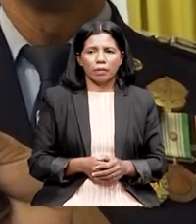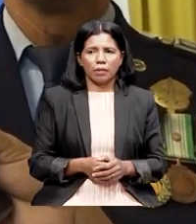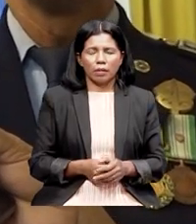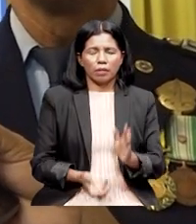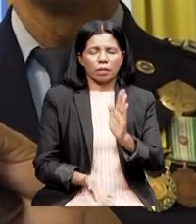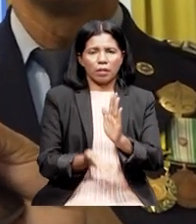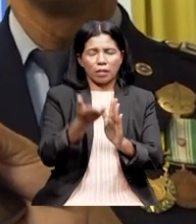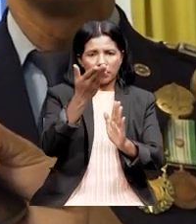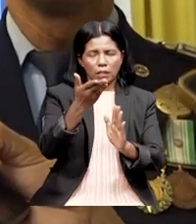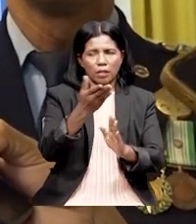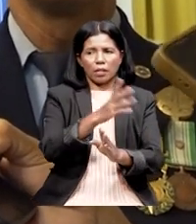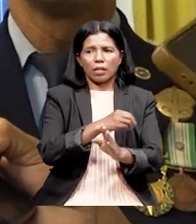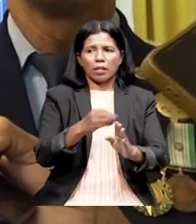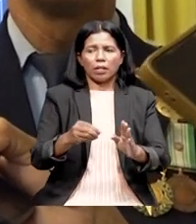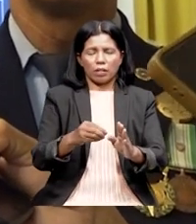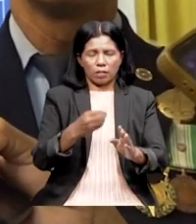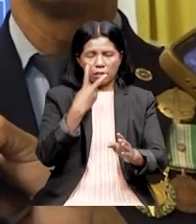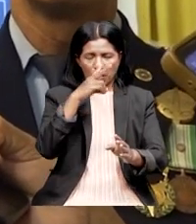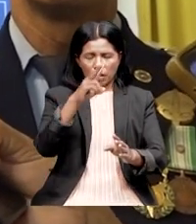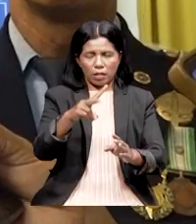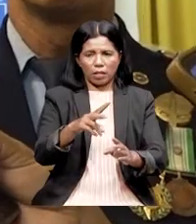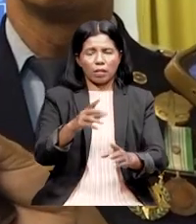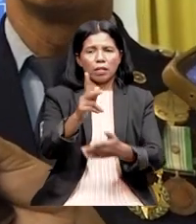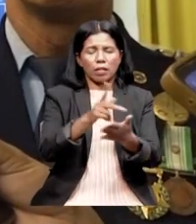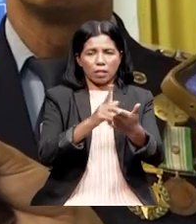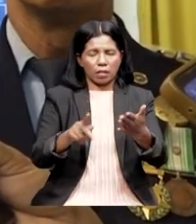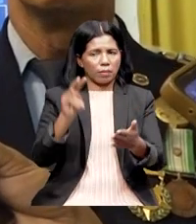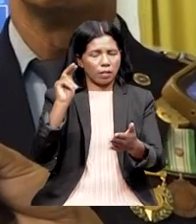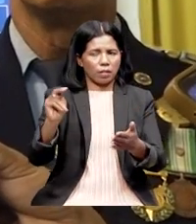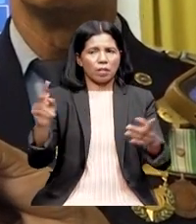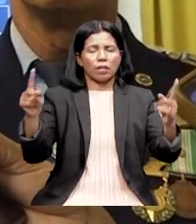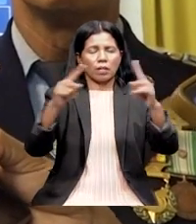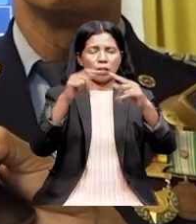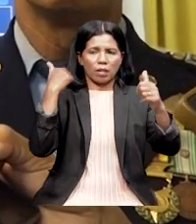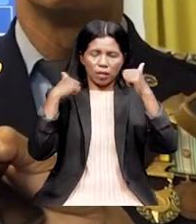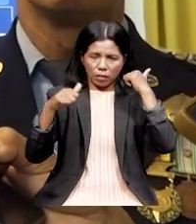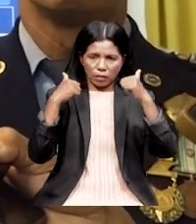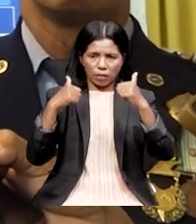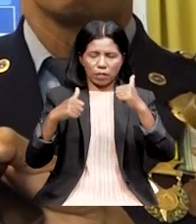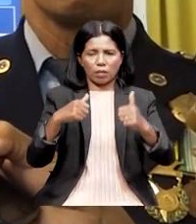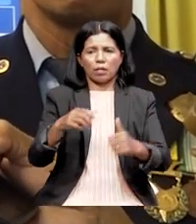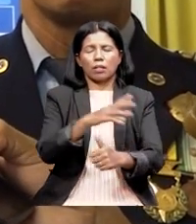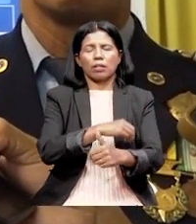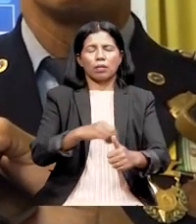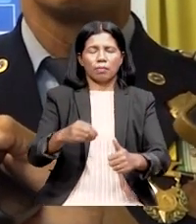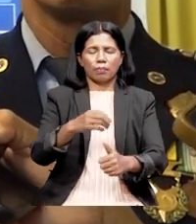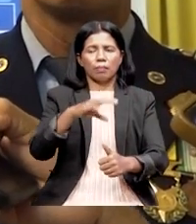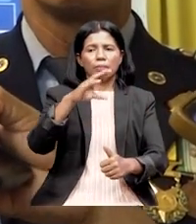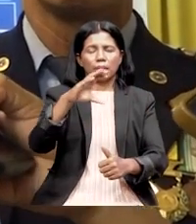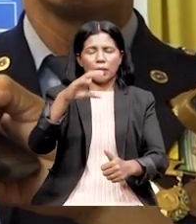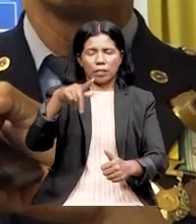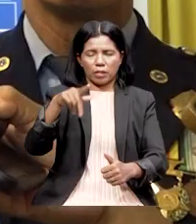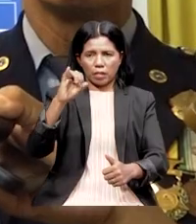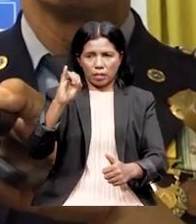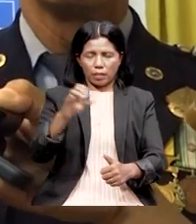Asae liutan medida prevenção baia crime ninian di liu baia atividade polisimento comunitário ninian. Boa,